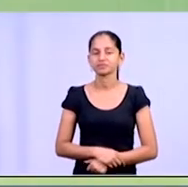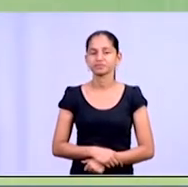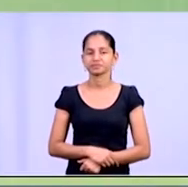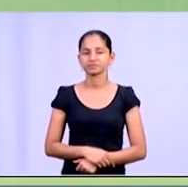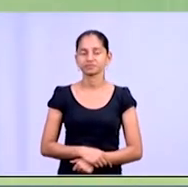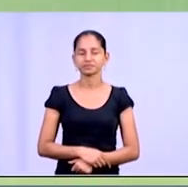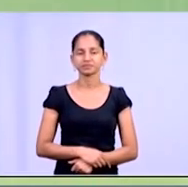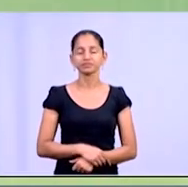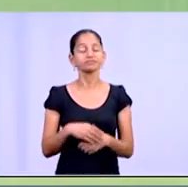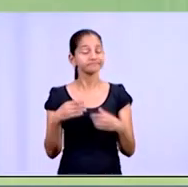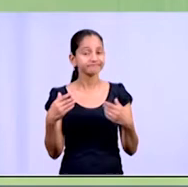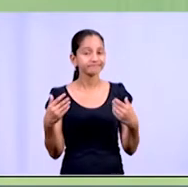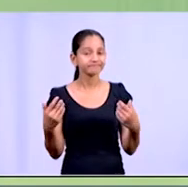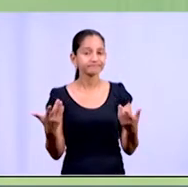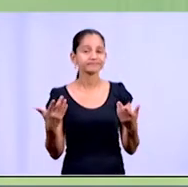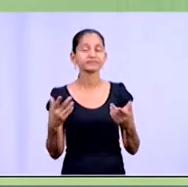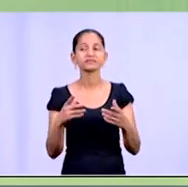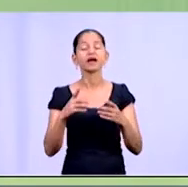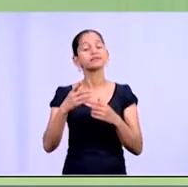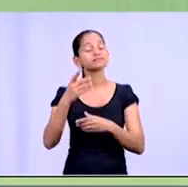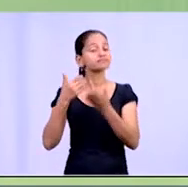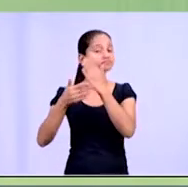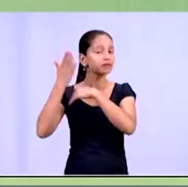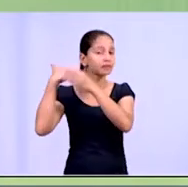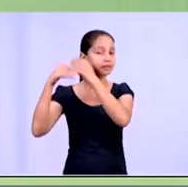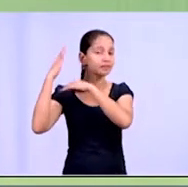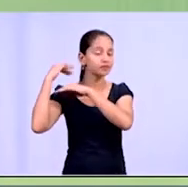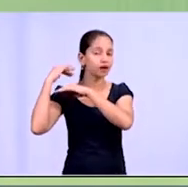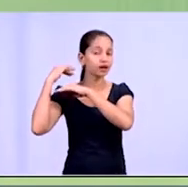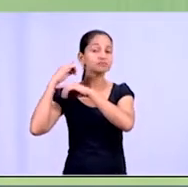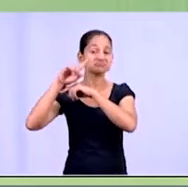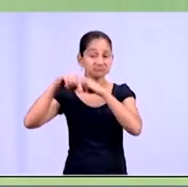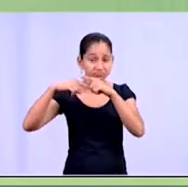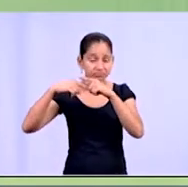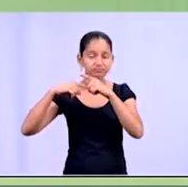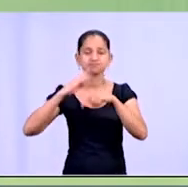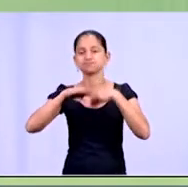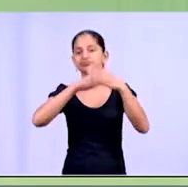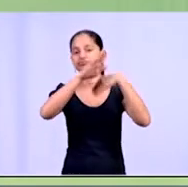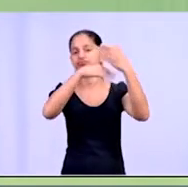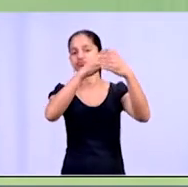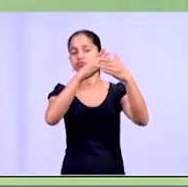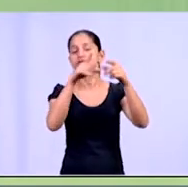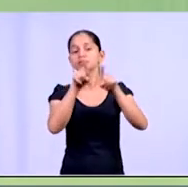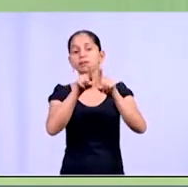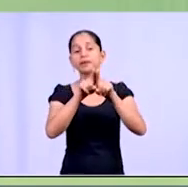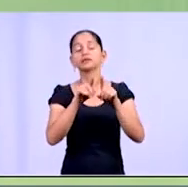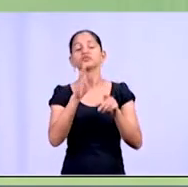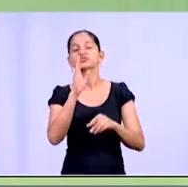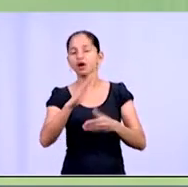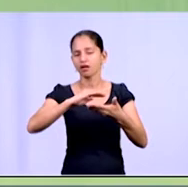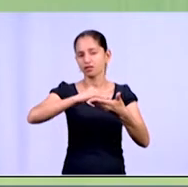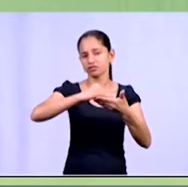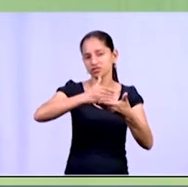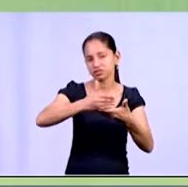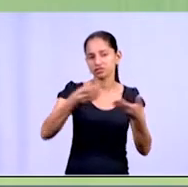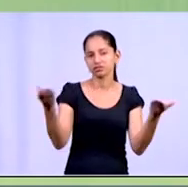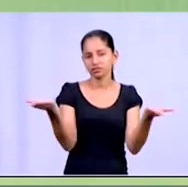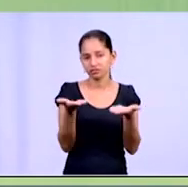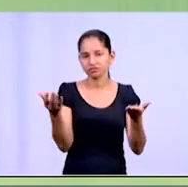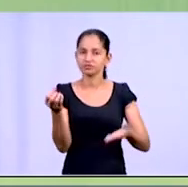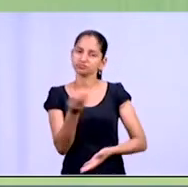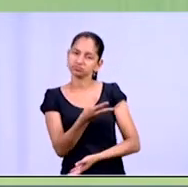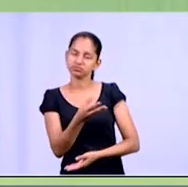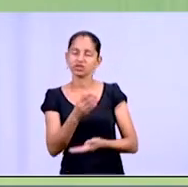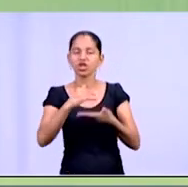Bem, e de lá para cá nós tivemos a evolução dos computadores pessoais, tivemos os notebooks, os